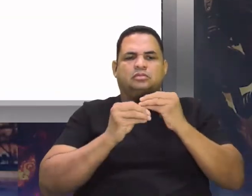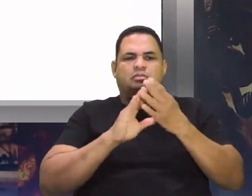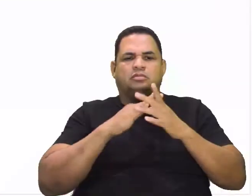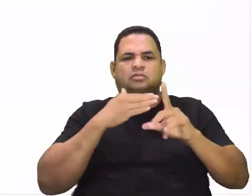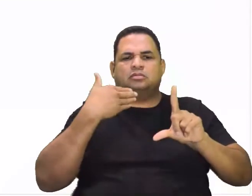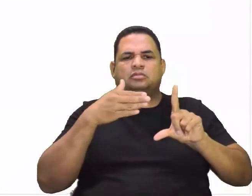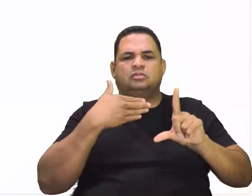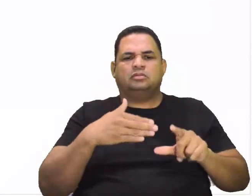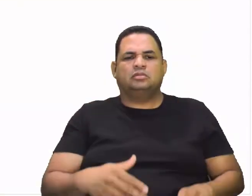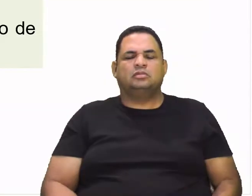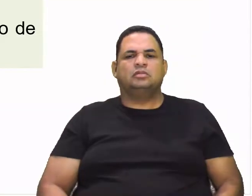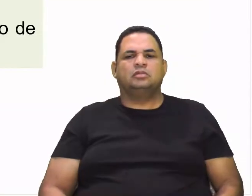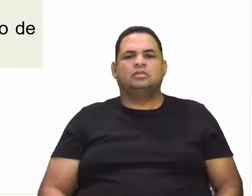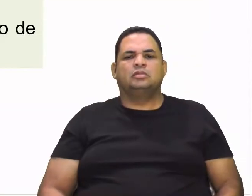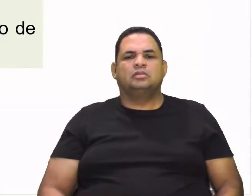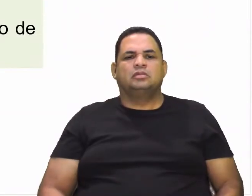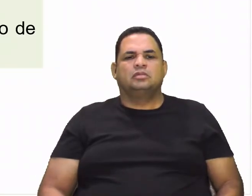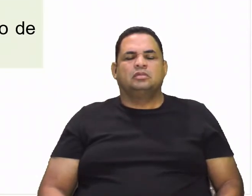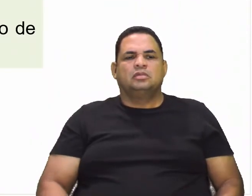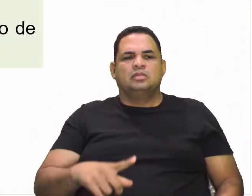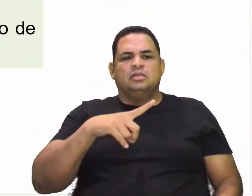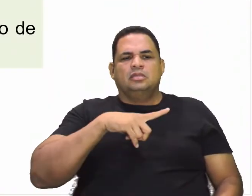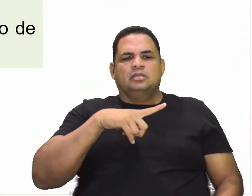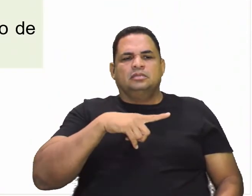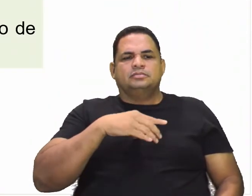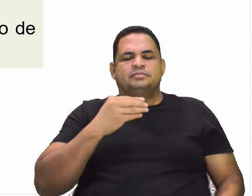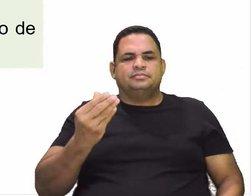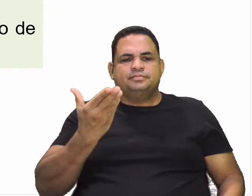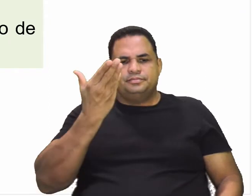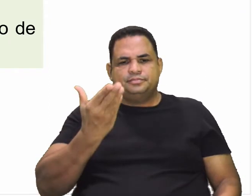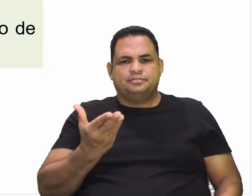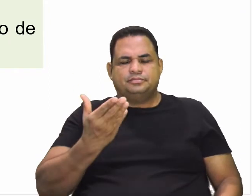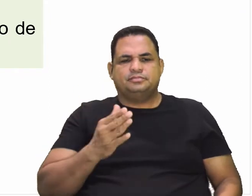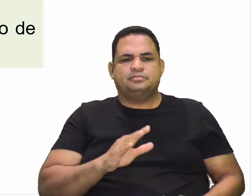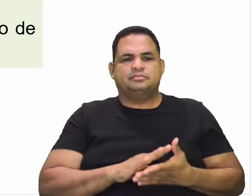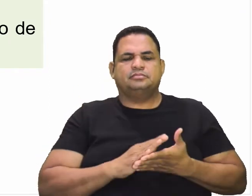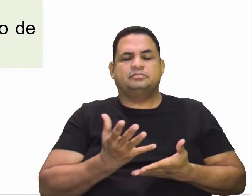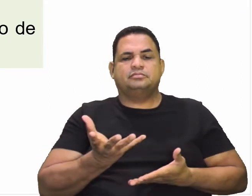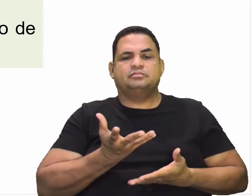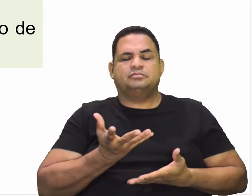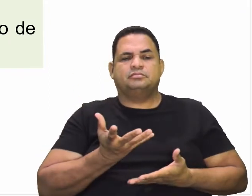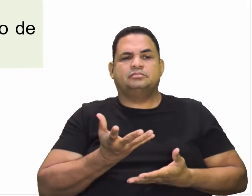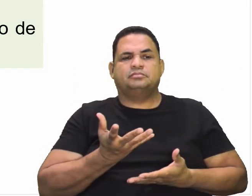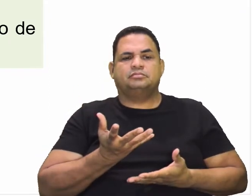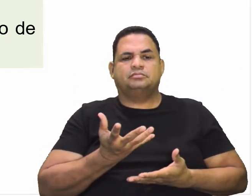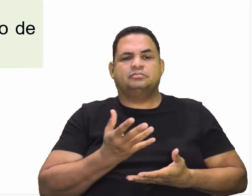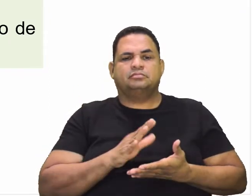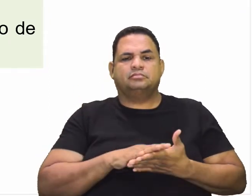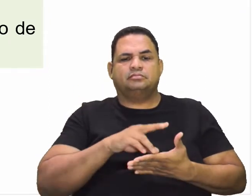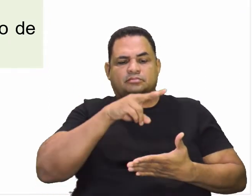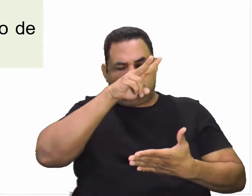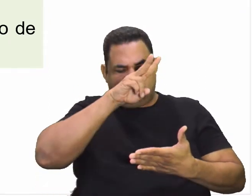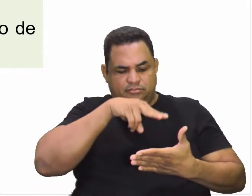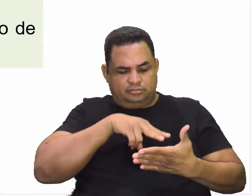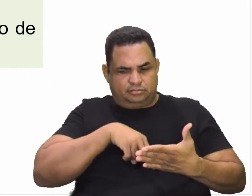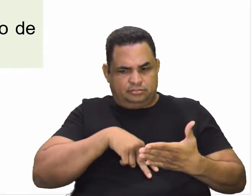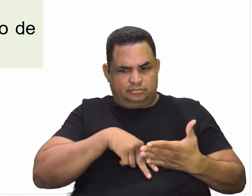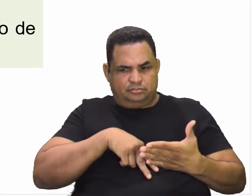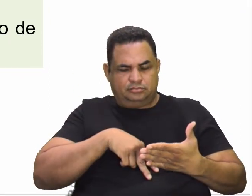Na tela para vocês aí, ó. Nós temos um material complementar. Eu quero que vocês deem uma